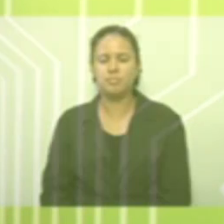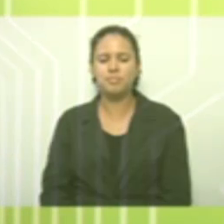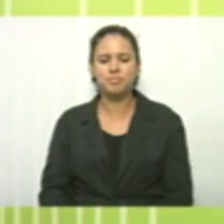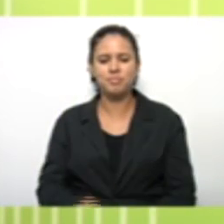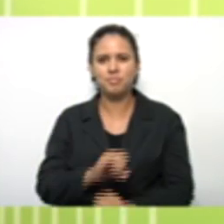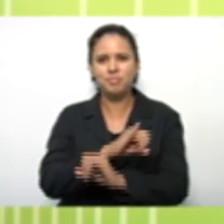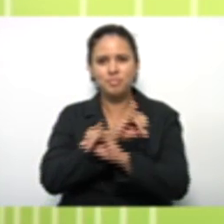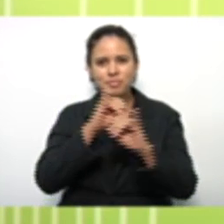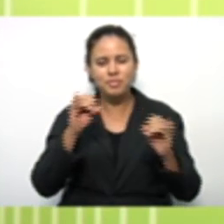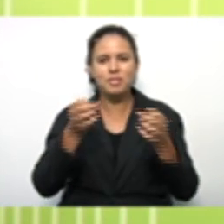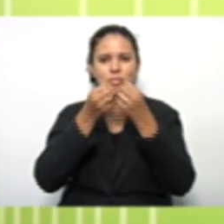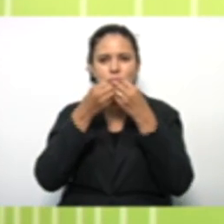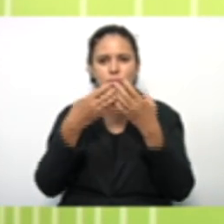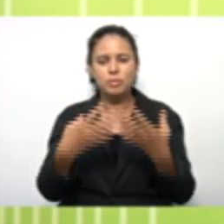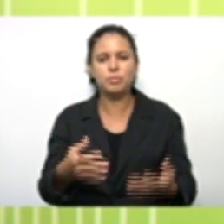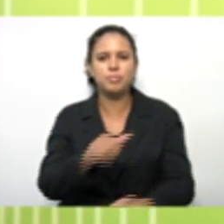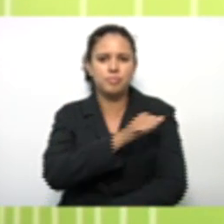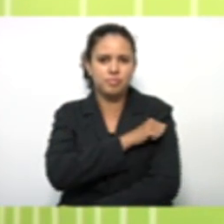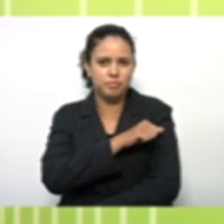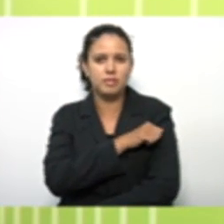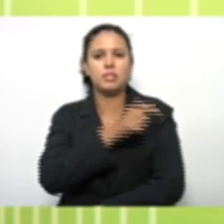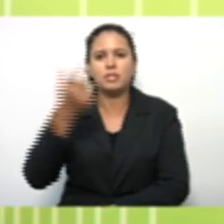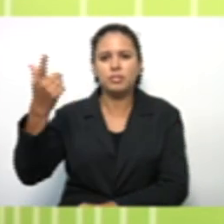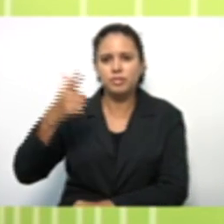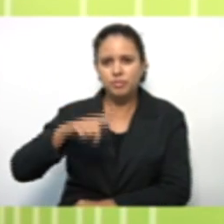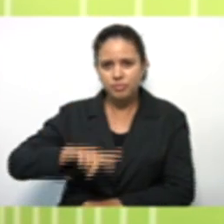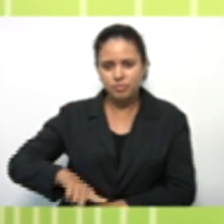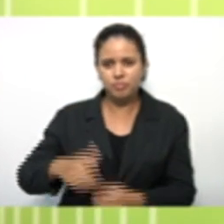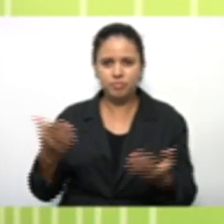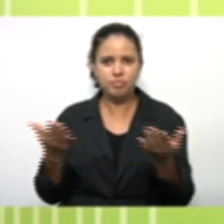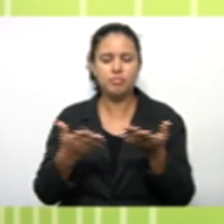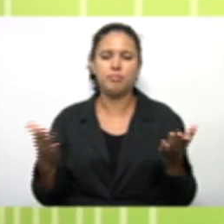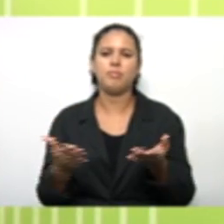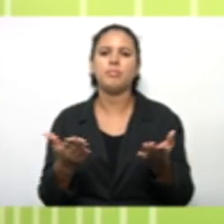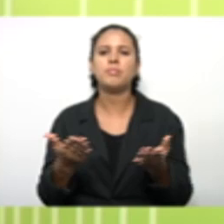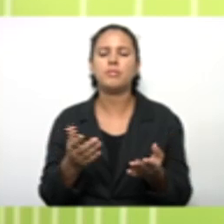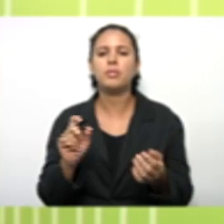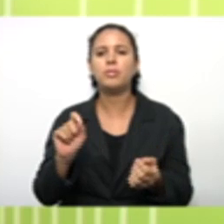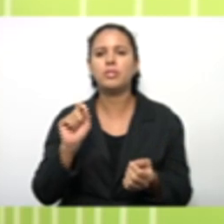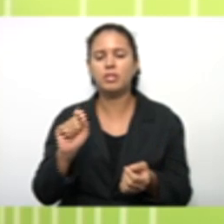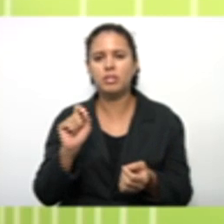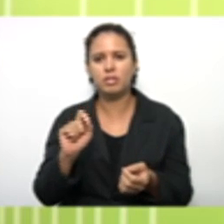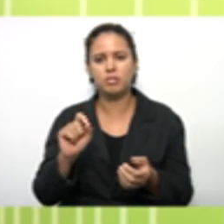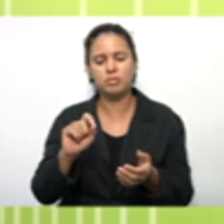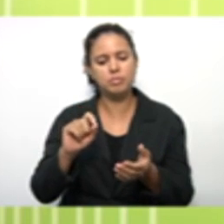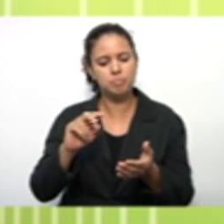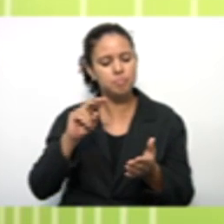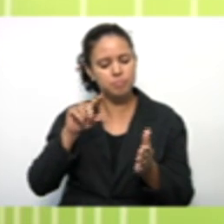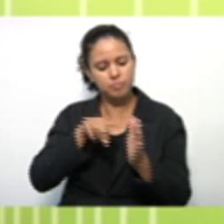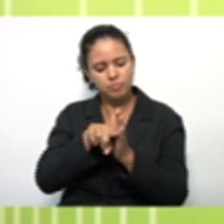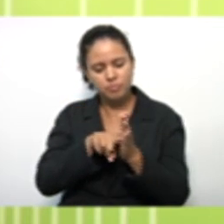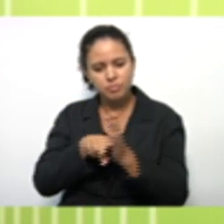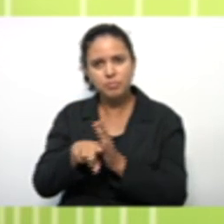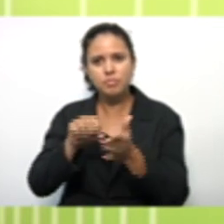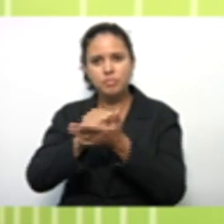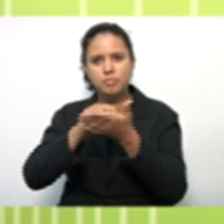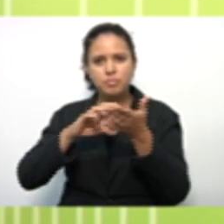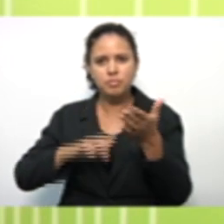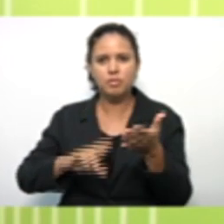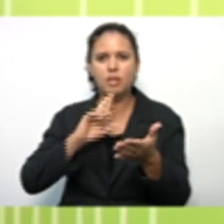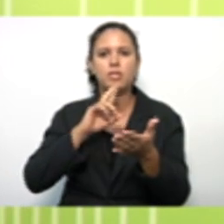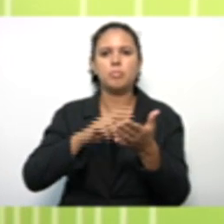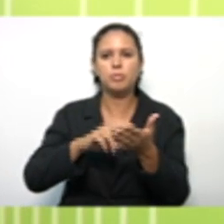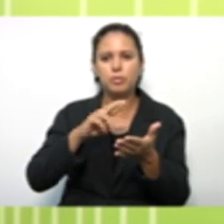Olá, queridos alunos, estamos aqui novamente agora para a correção das nossas atividades de